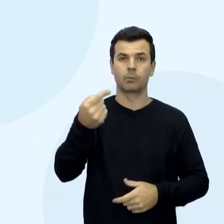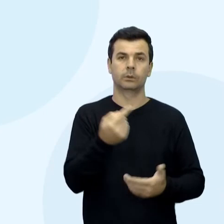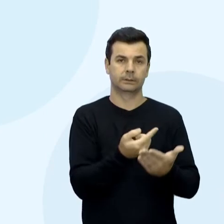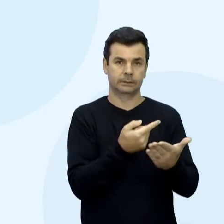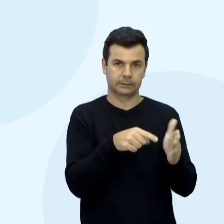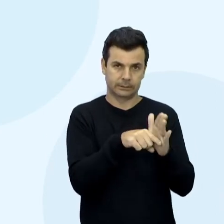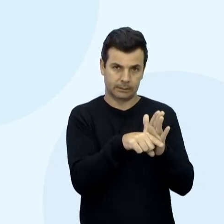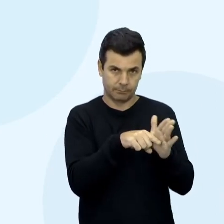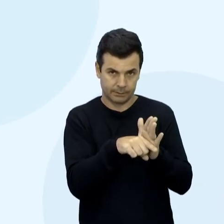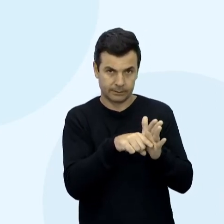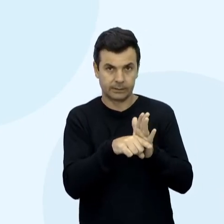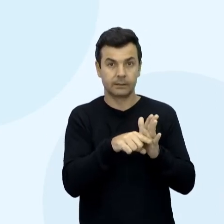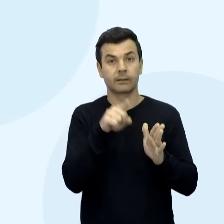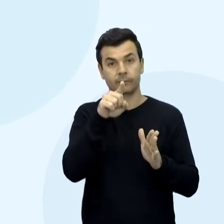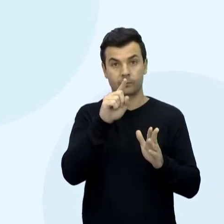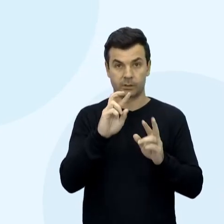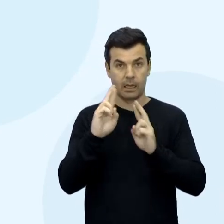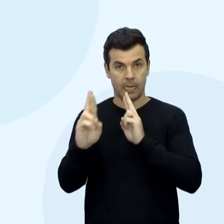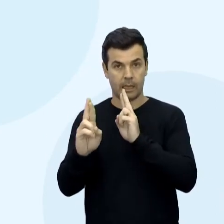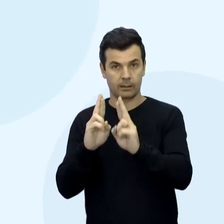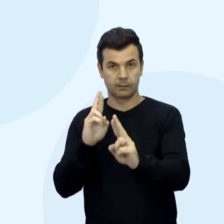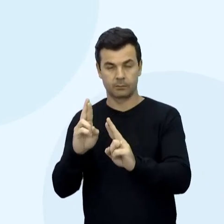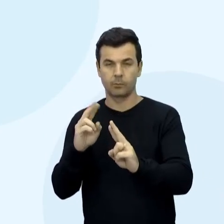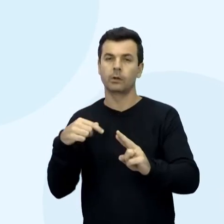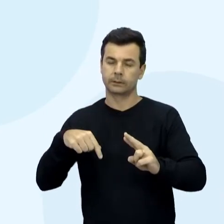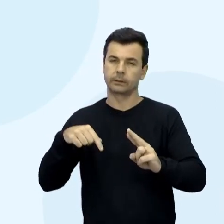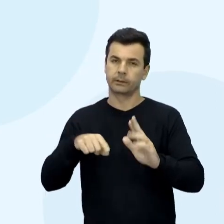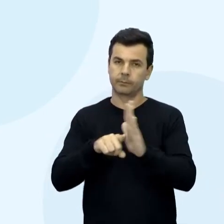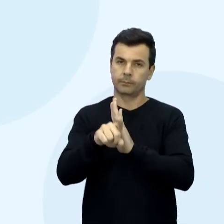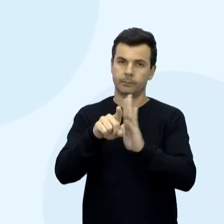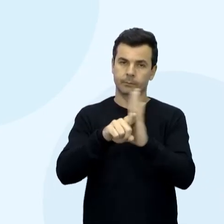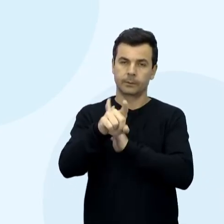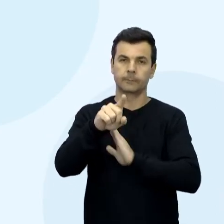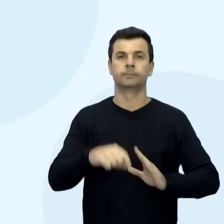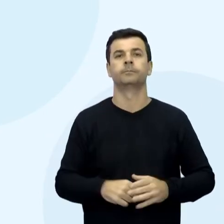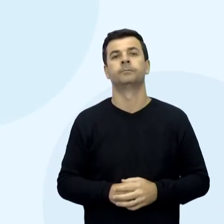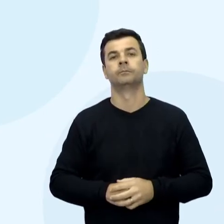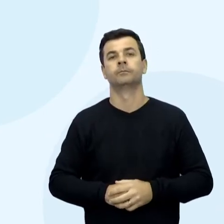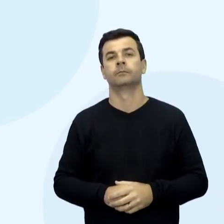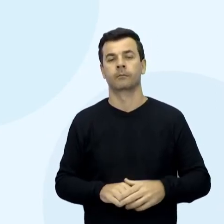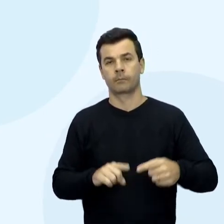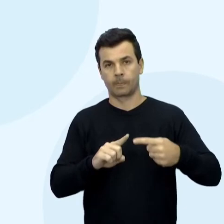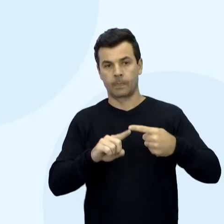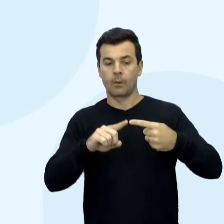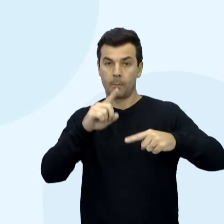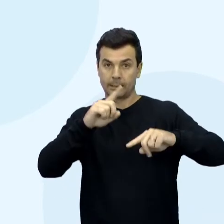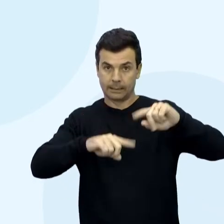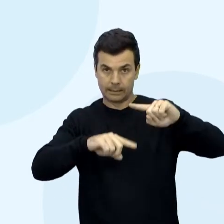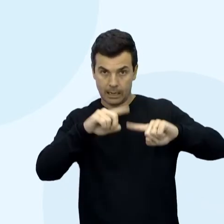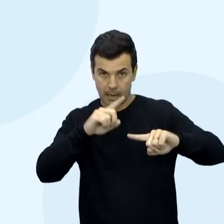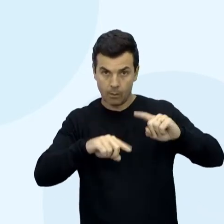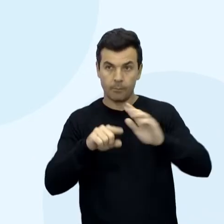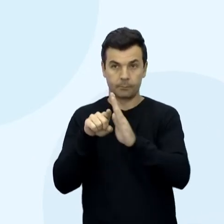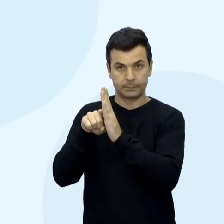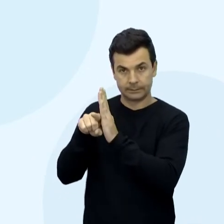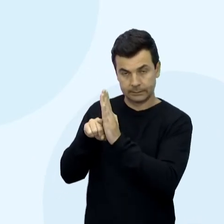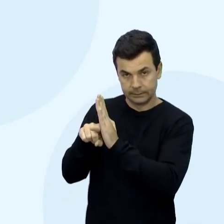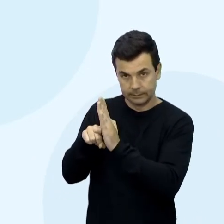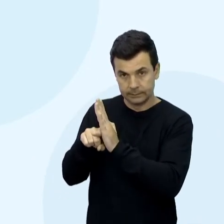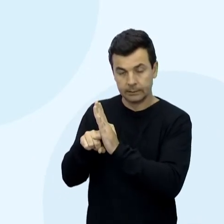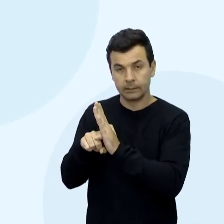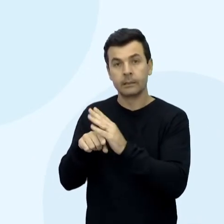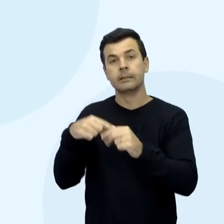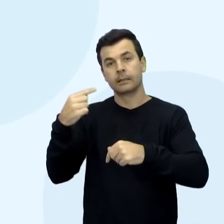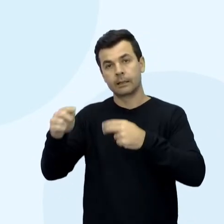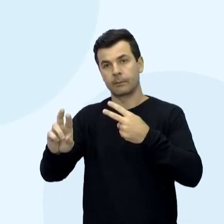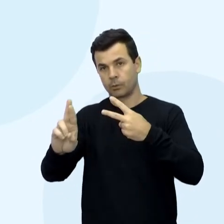as seguintes questões. Então, eu vou deixar algumas questões aqui. Pesquisem um patrimônio material, né? E